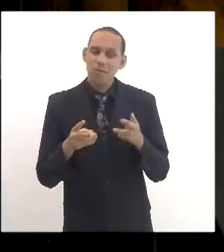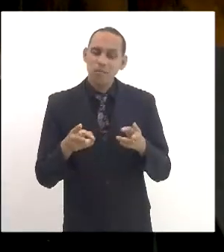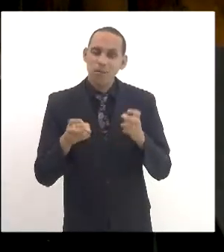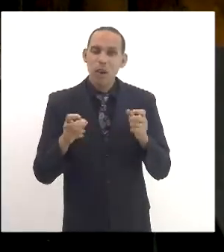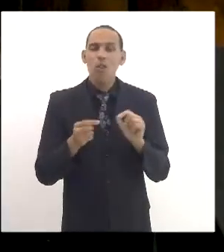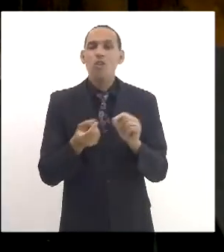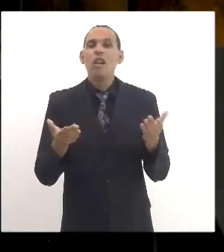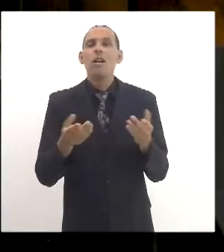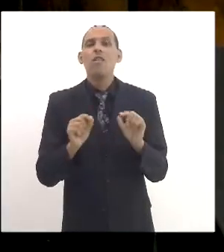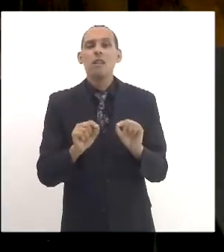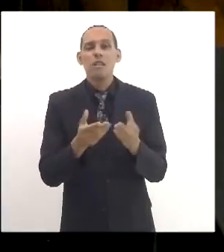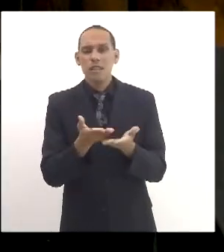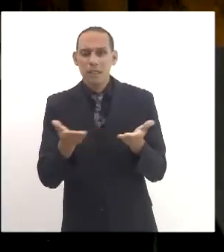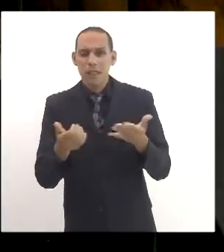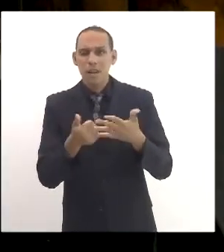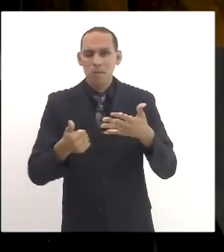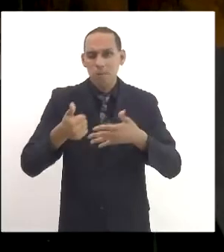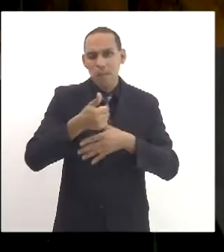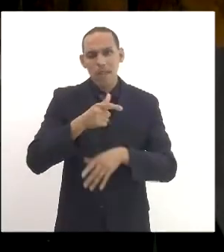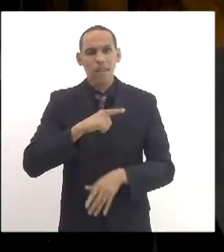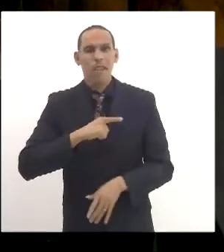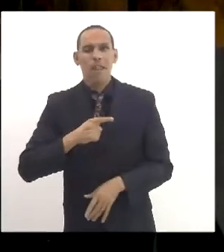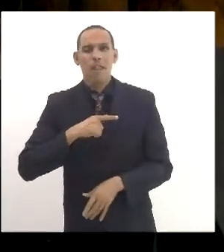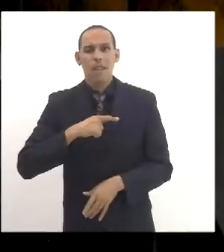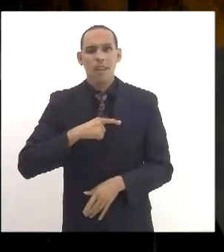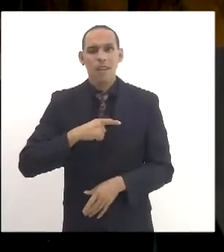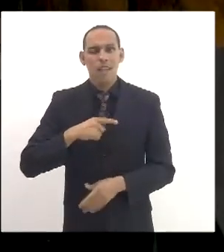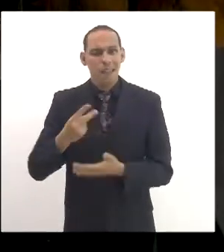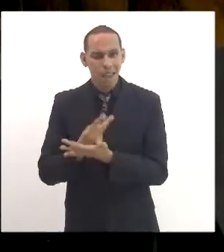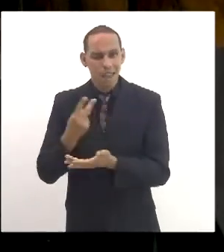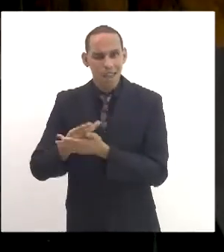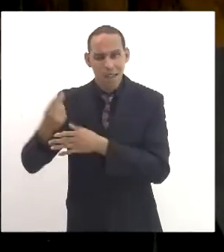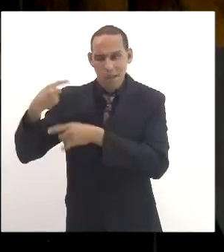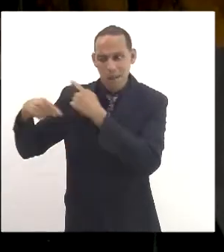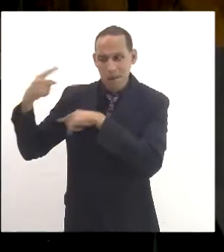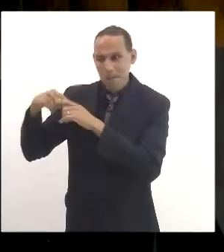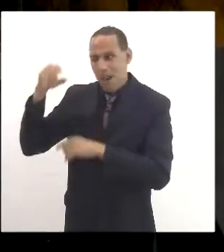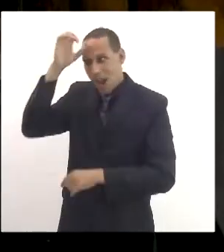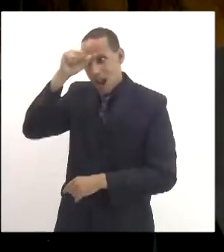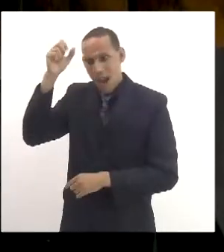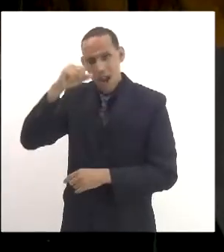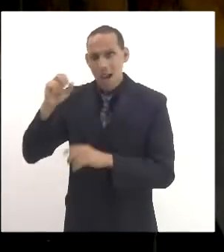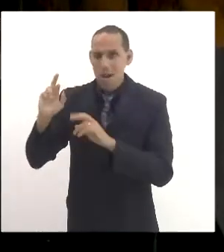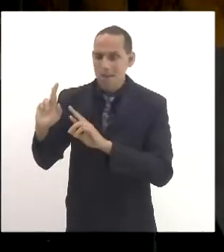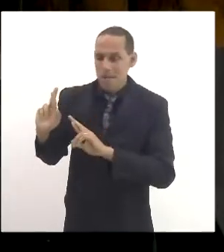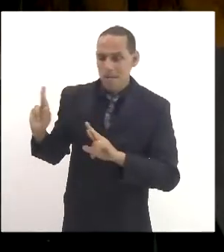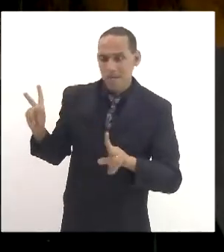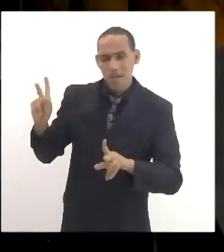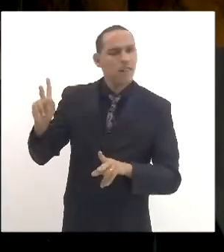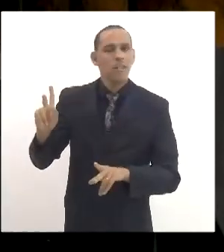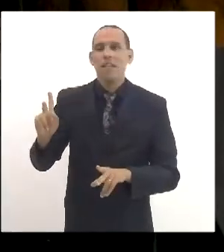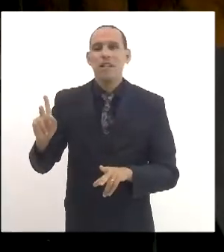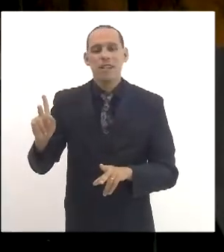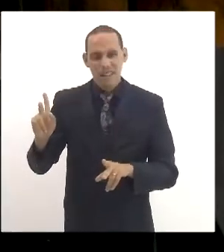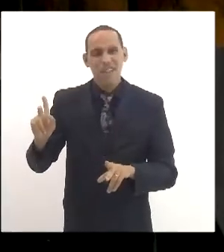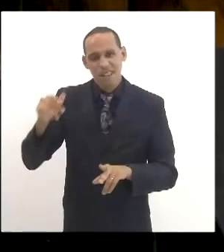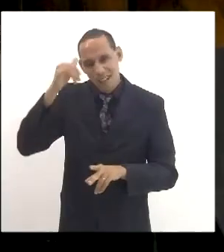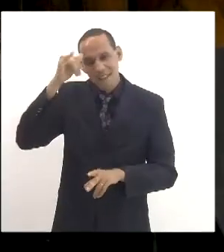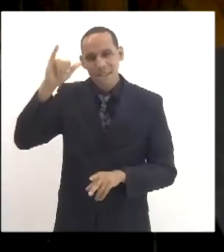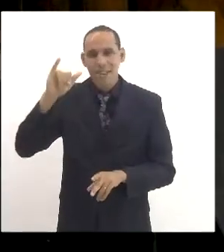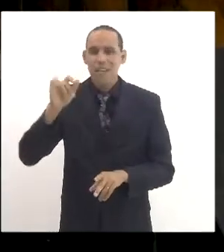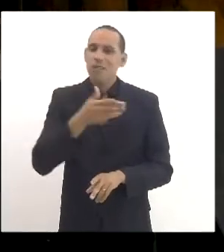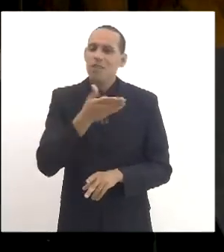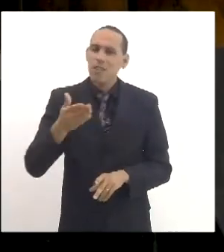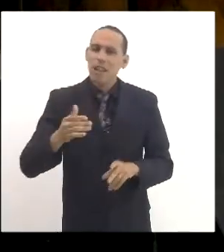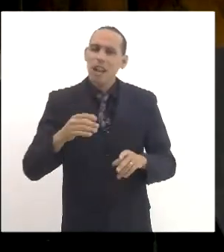privilégios e aprendam com os erros das gerações passadas para fazer melhor. sejam mais ousados, sejam mais